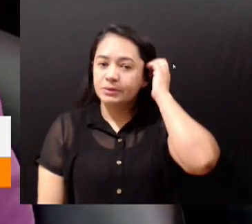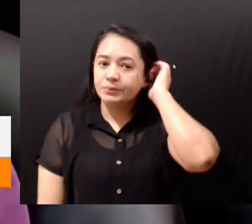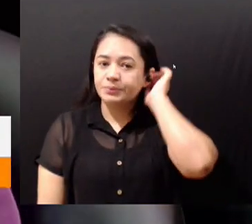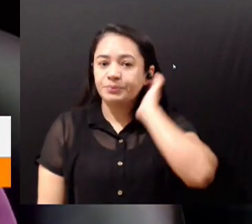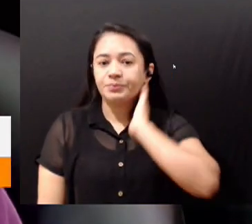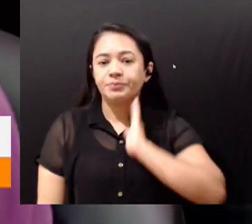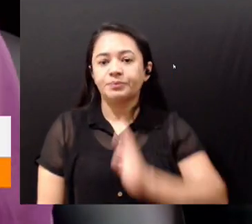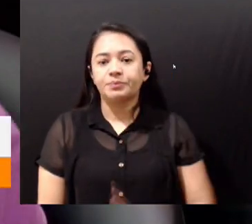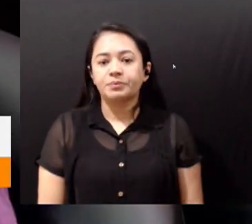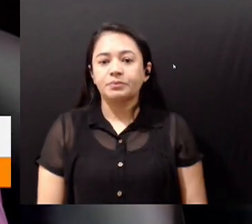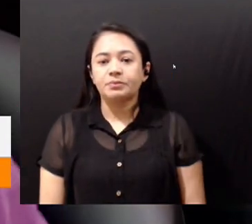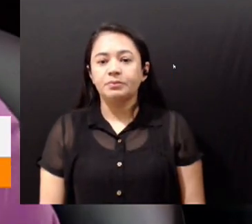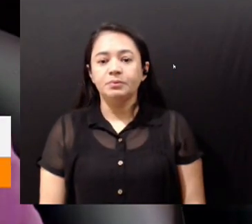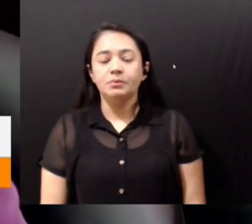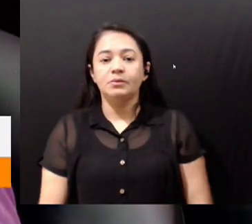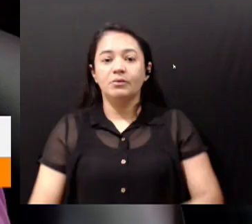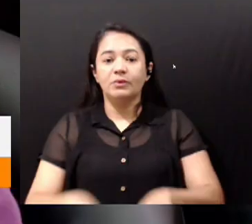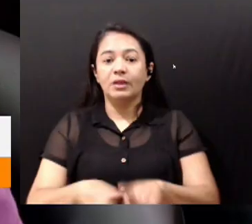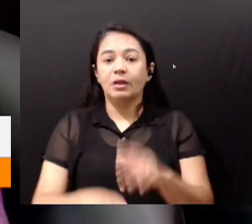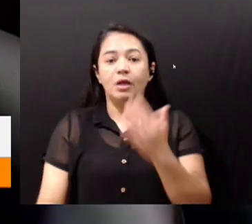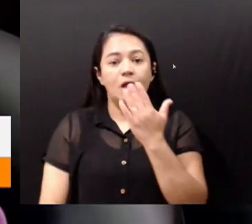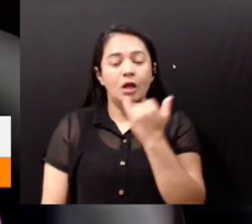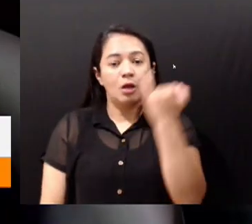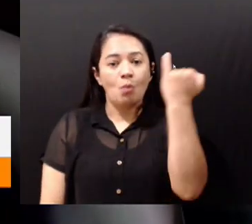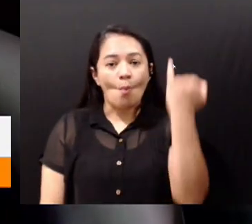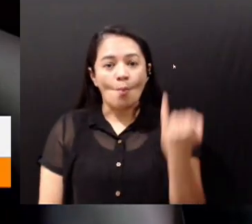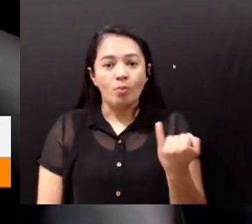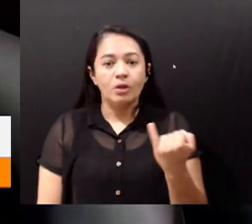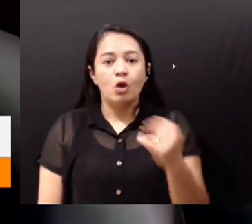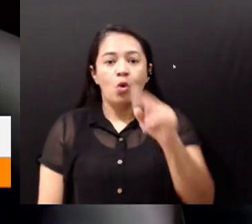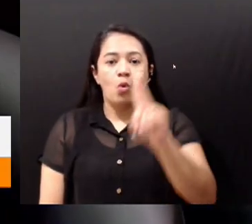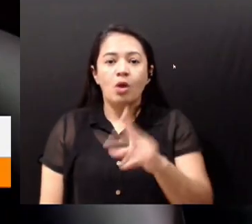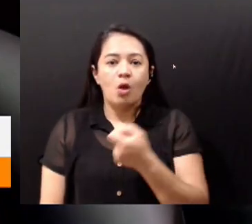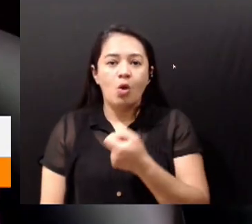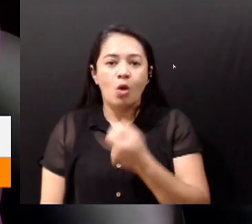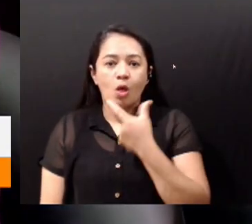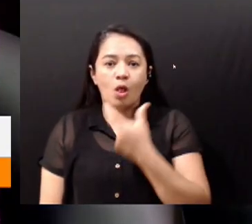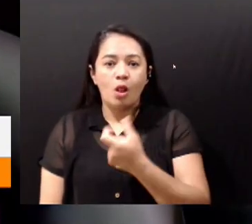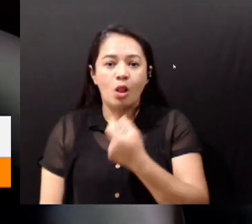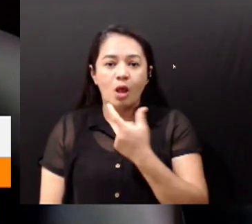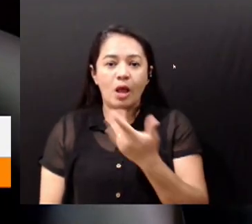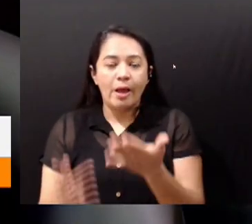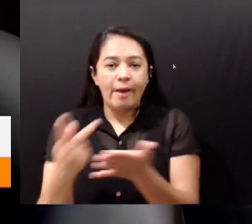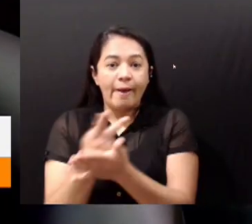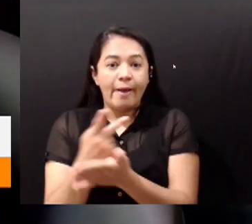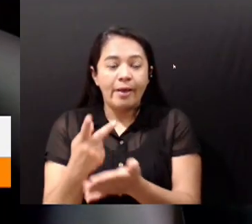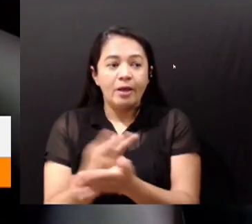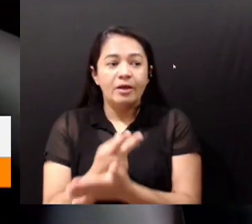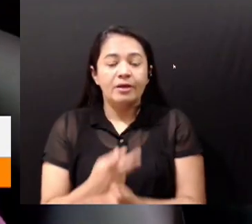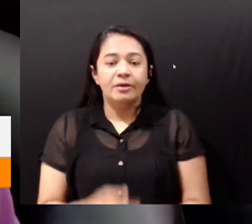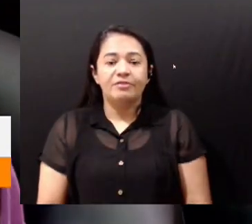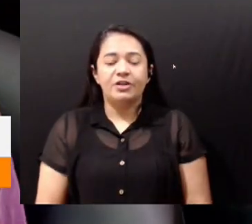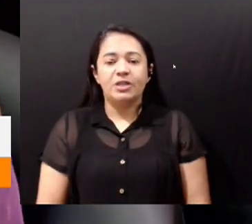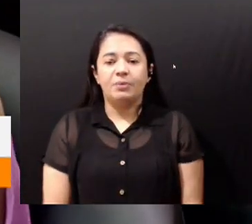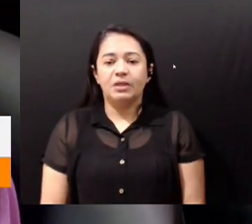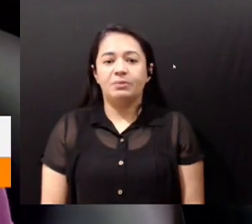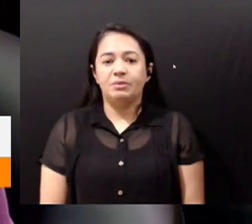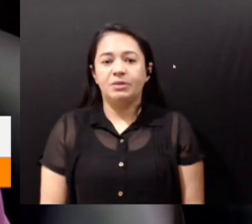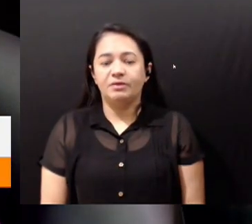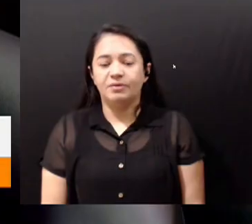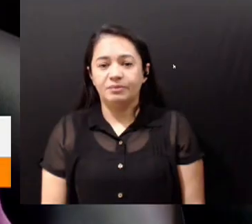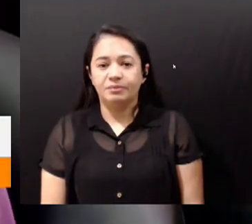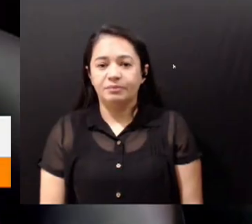dietas e até mesmo com o uso de medicação de forma sim, indiscriminada. perfeito. É verdade. Então, além de todas